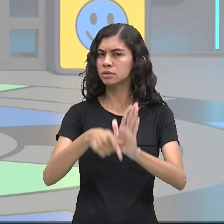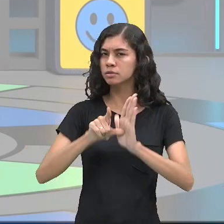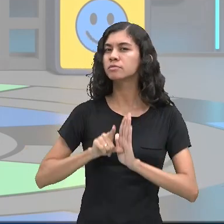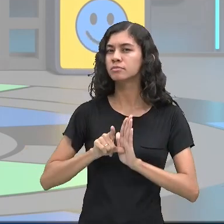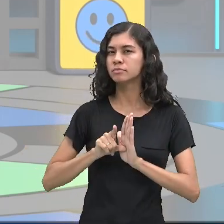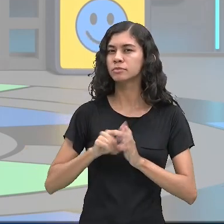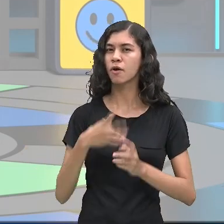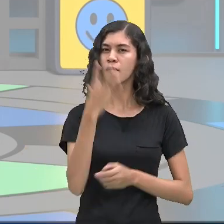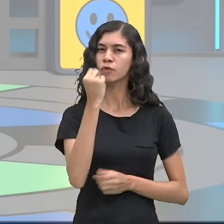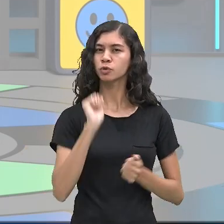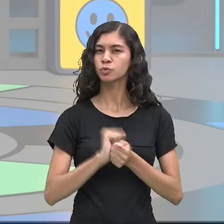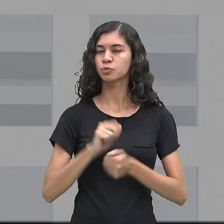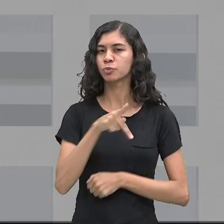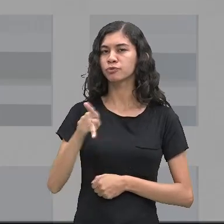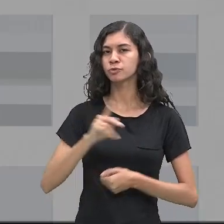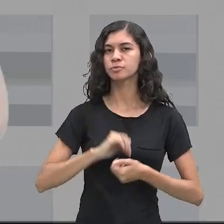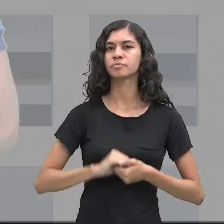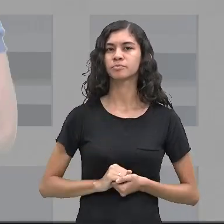fazer uma foto com o professor?